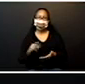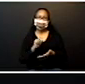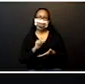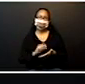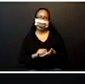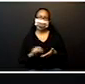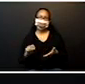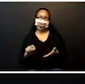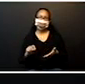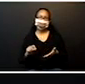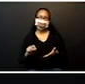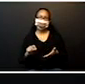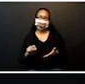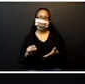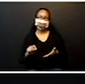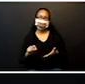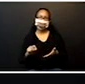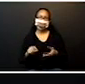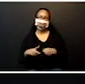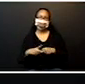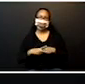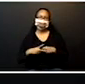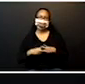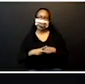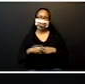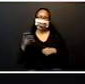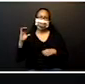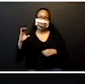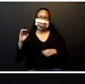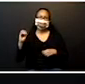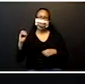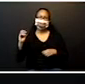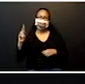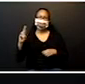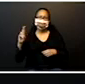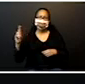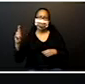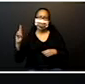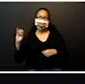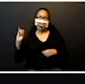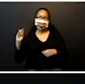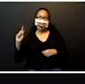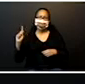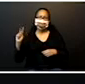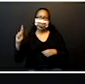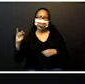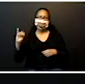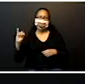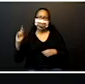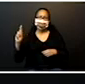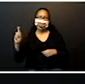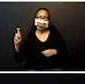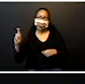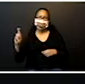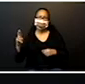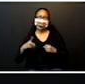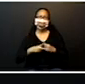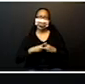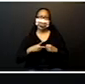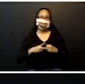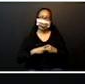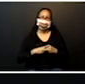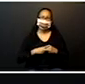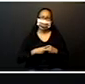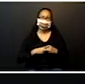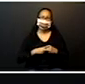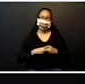Então, é um verbo corrigiu ali, ele é um verbo de ação também, certo? Nós vamos agora